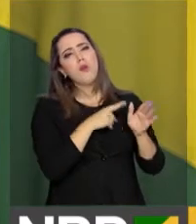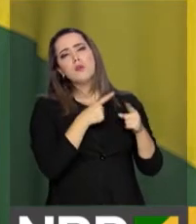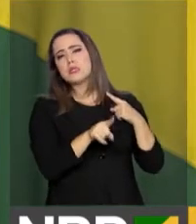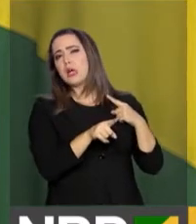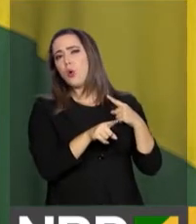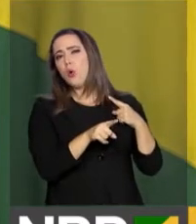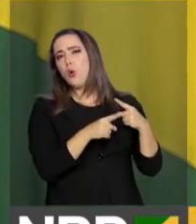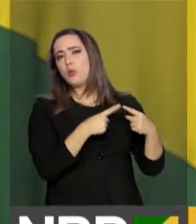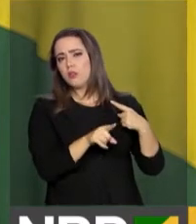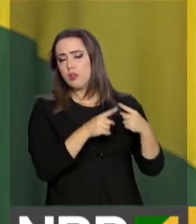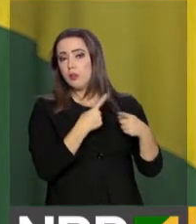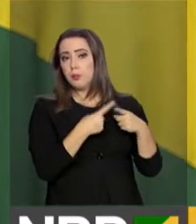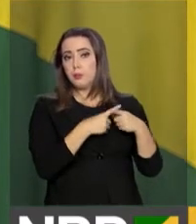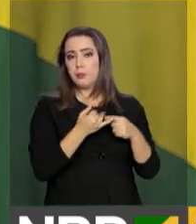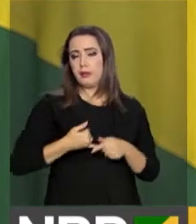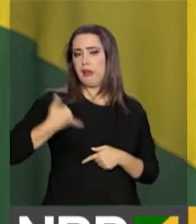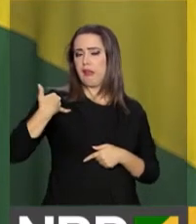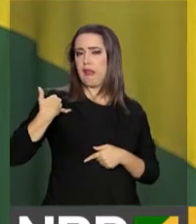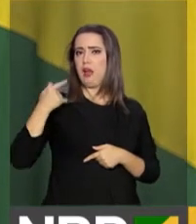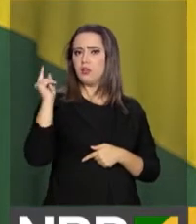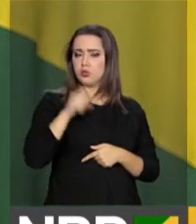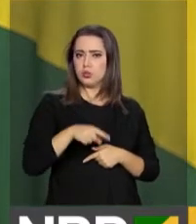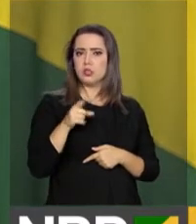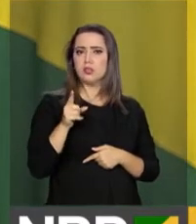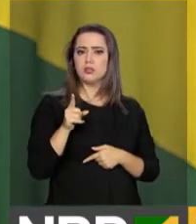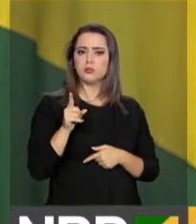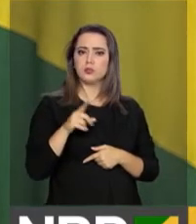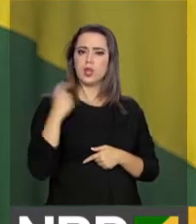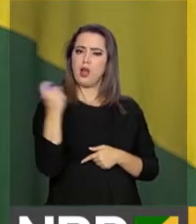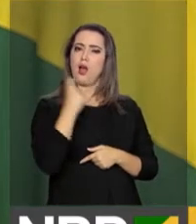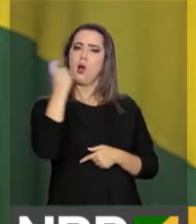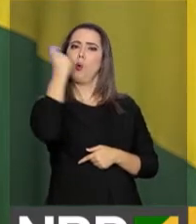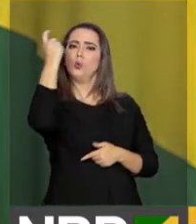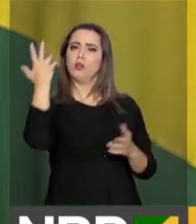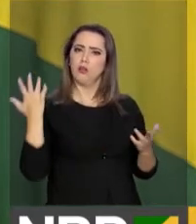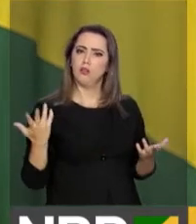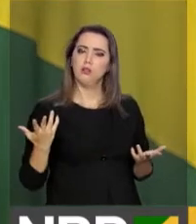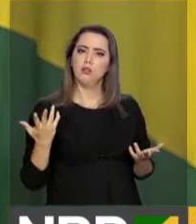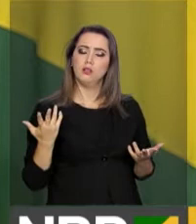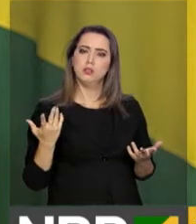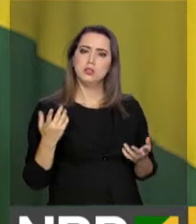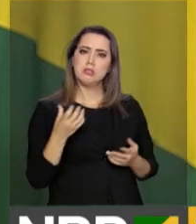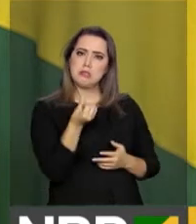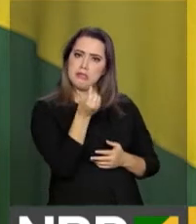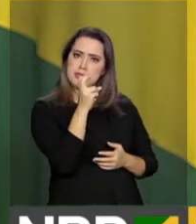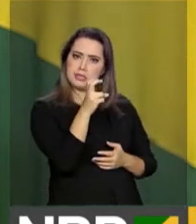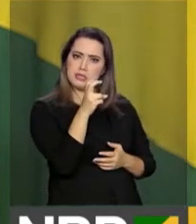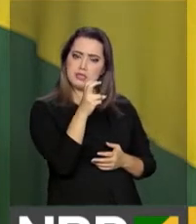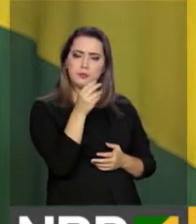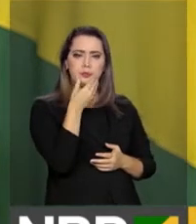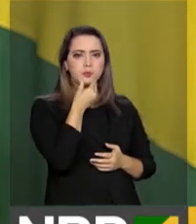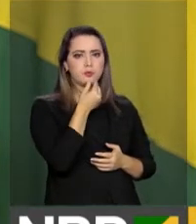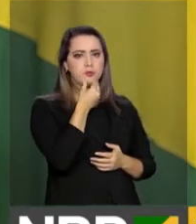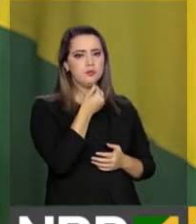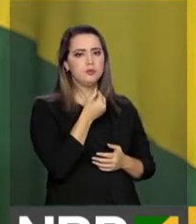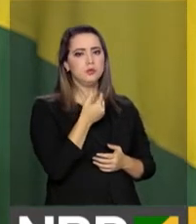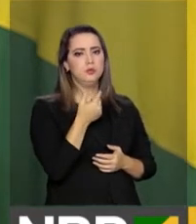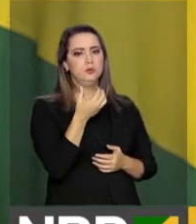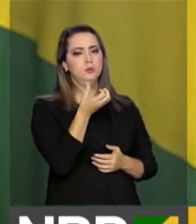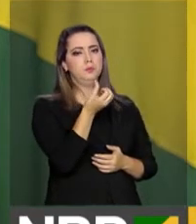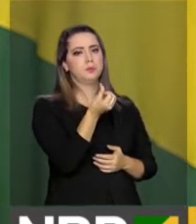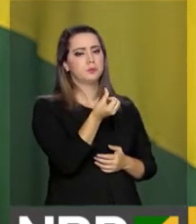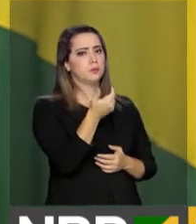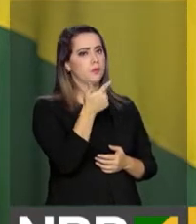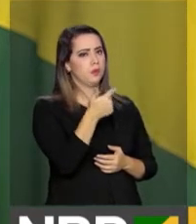idade é uma idade digamos assim é muito alta sessenta e cinco anos para o homem de